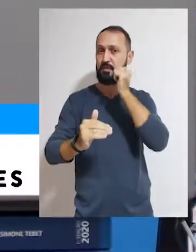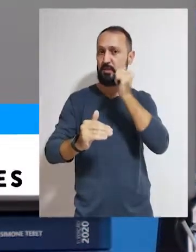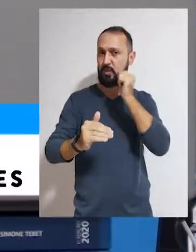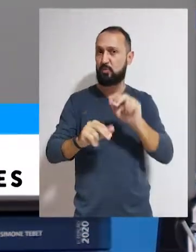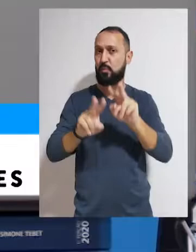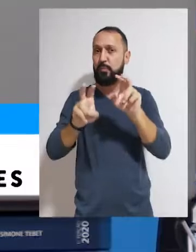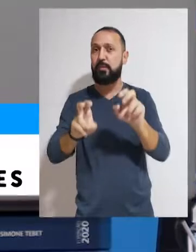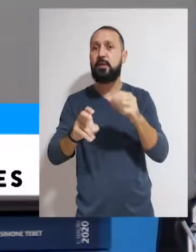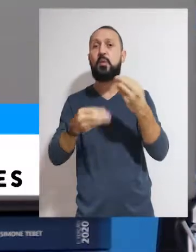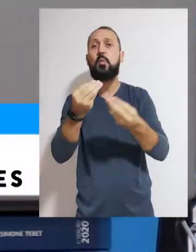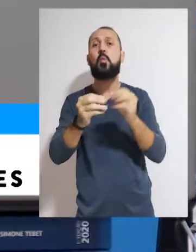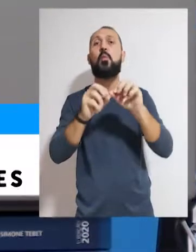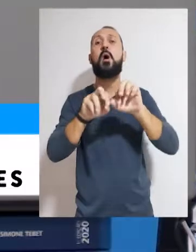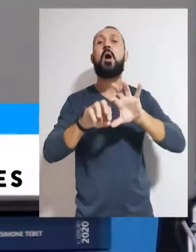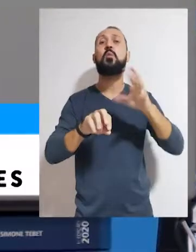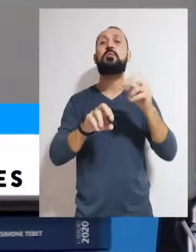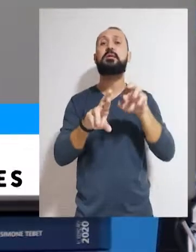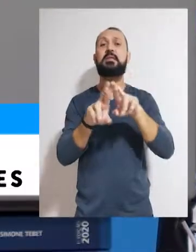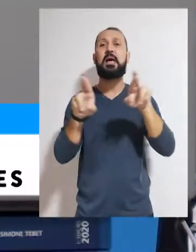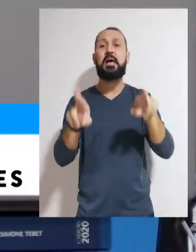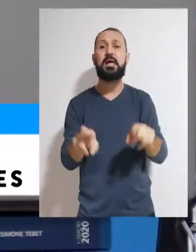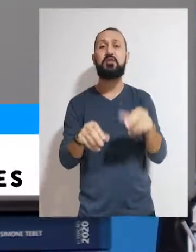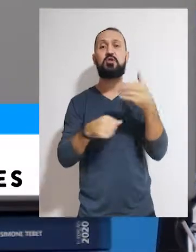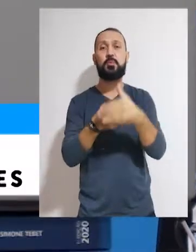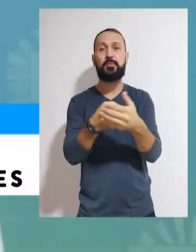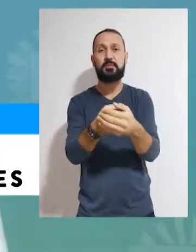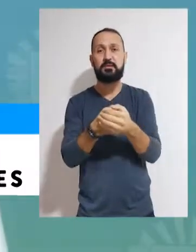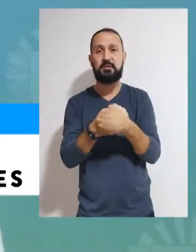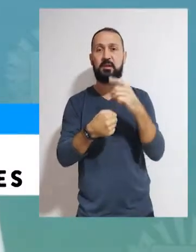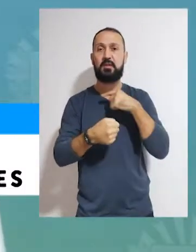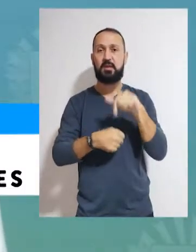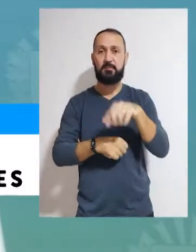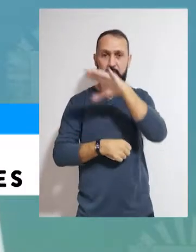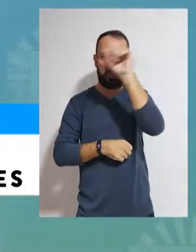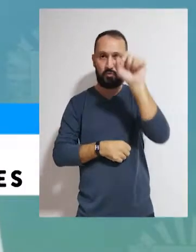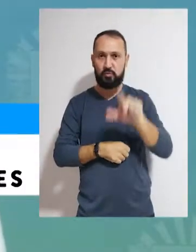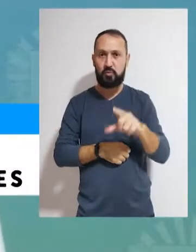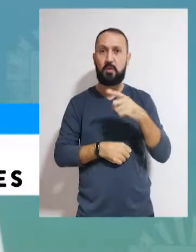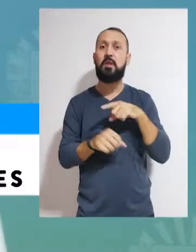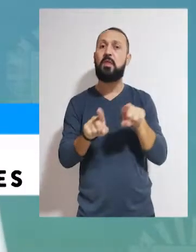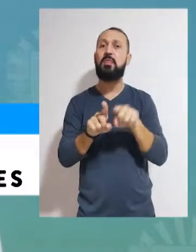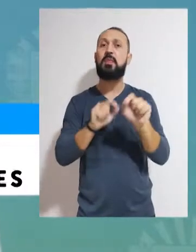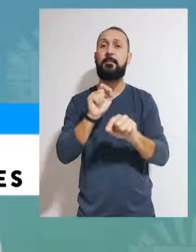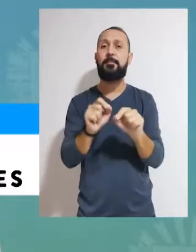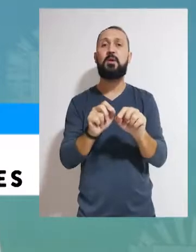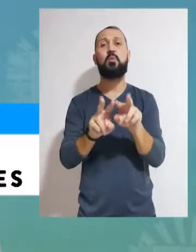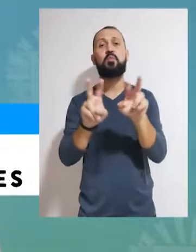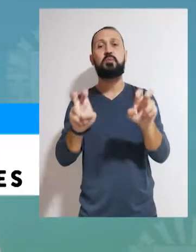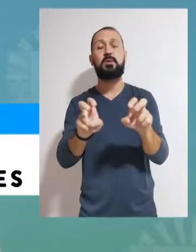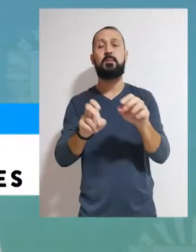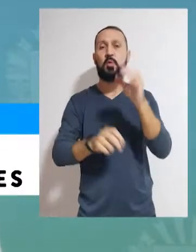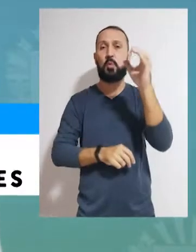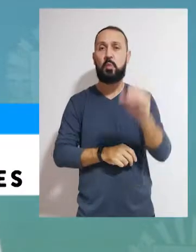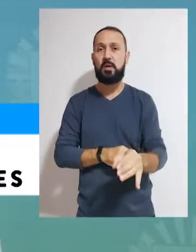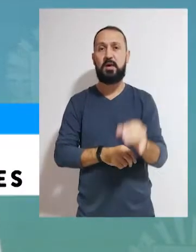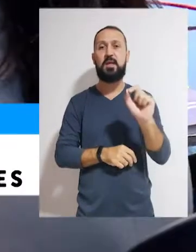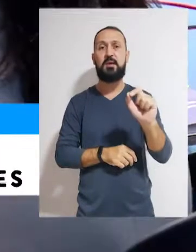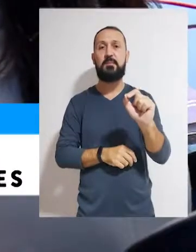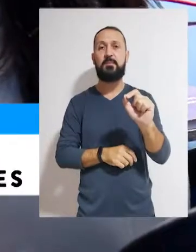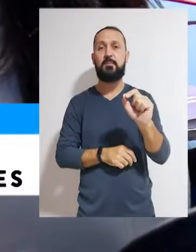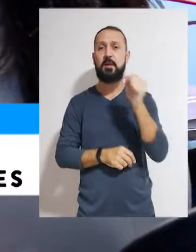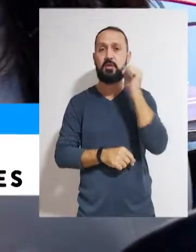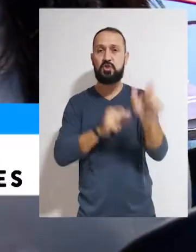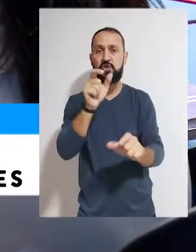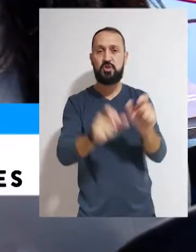Mulheres falou sobre o funcionamento da rede de proteção existente em Mato Grosso do Sul e também a respeito dos crimes